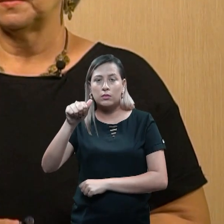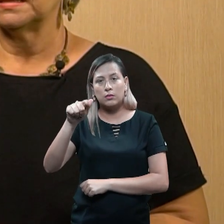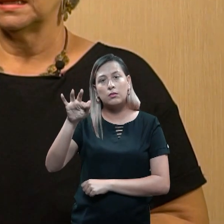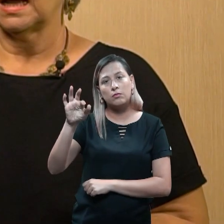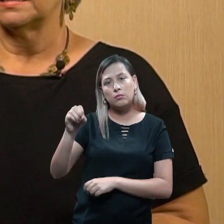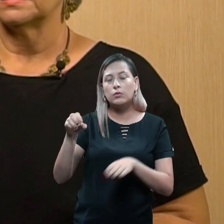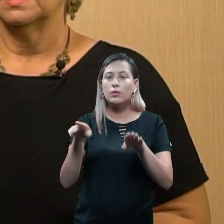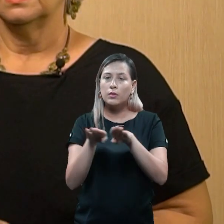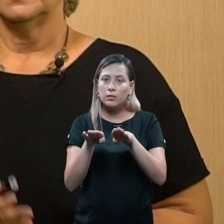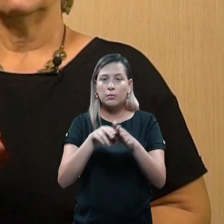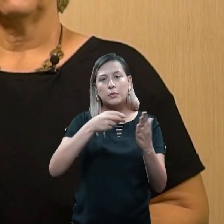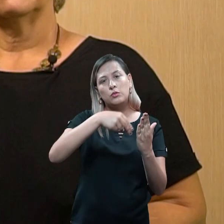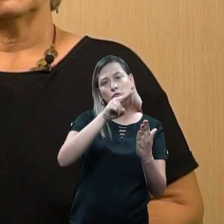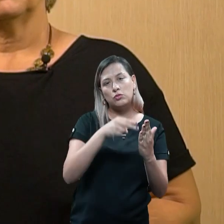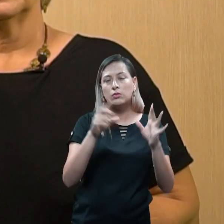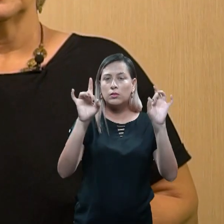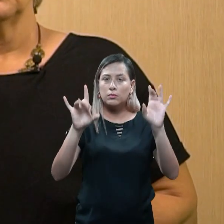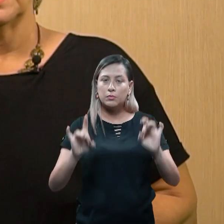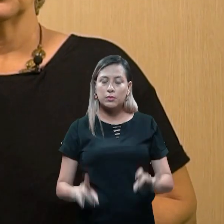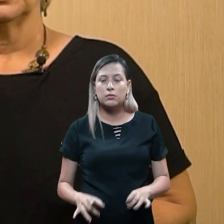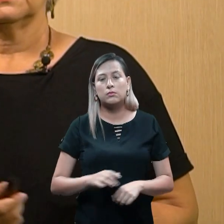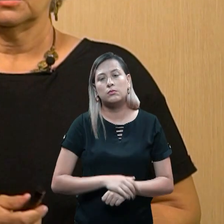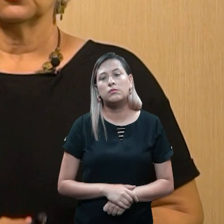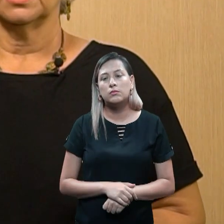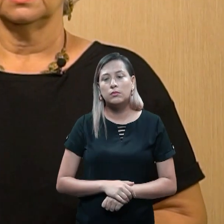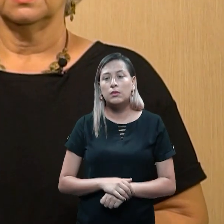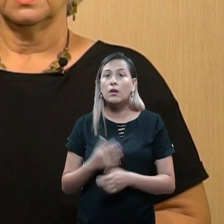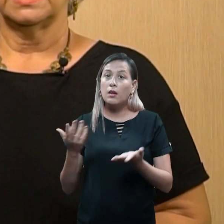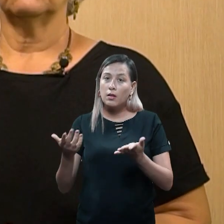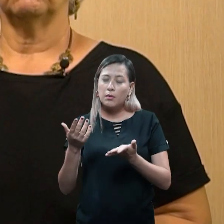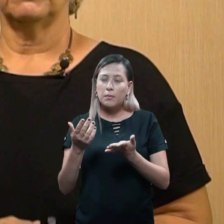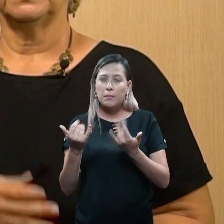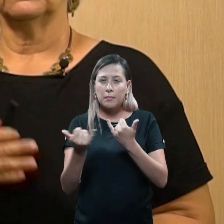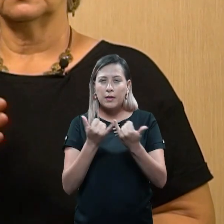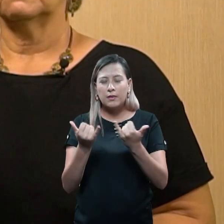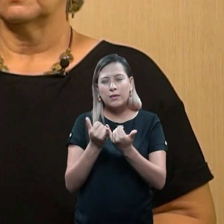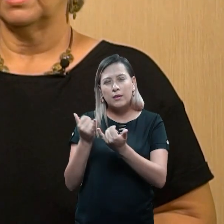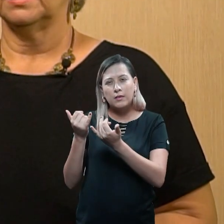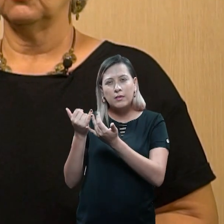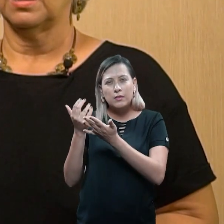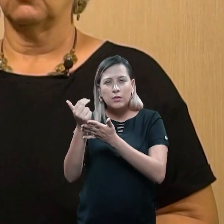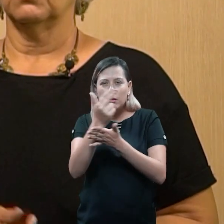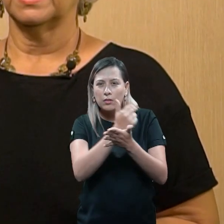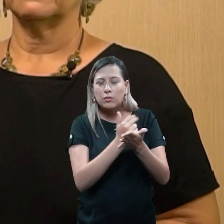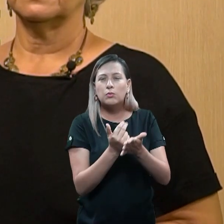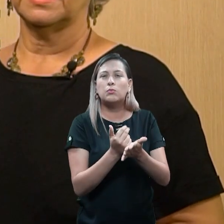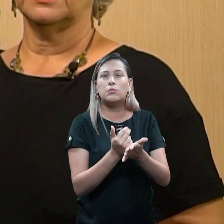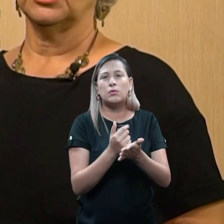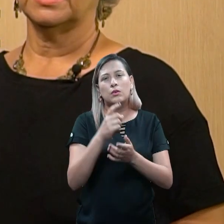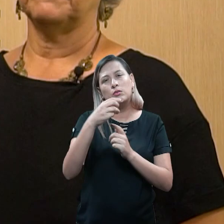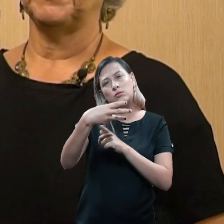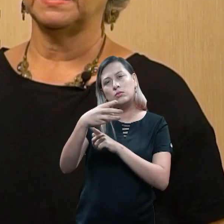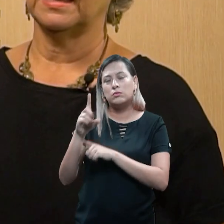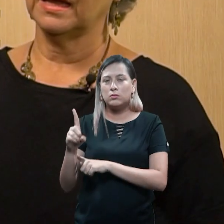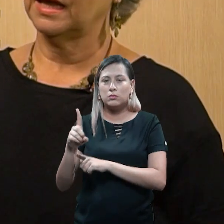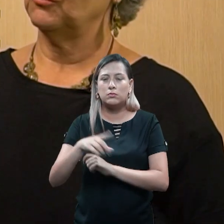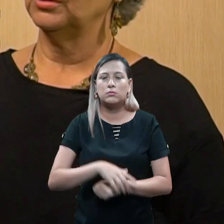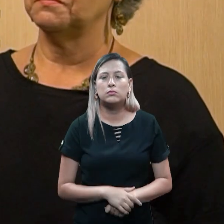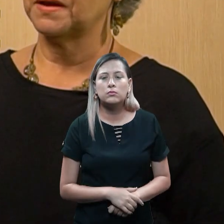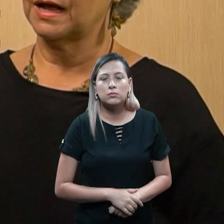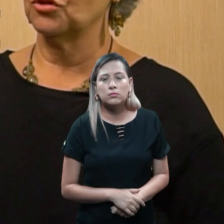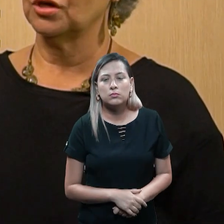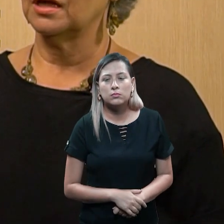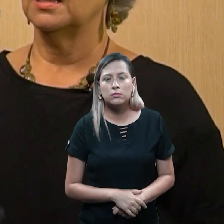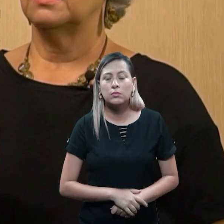tintas especiais. Eles fazem uma tatuagem em 3D. A sua manutenção é anual. Essa técnica requer